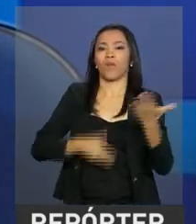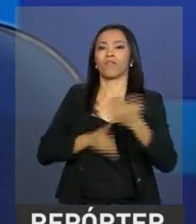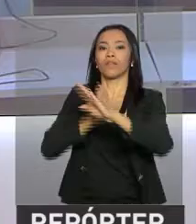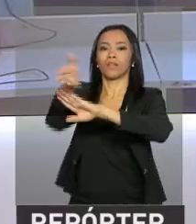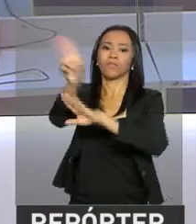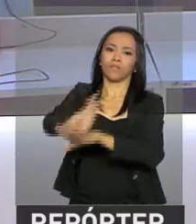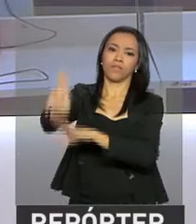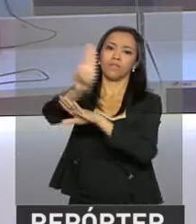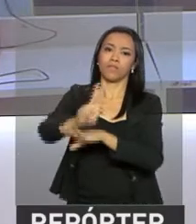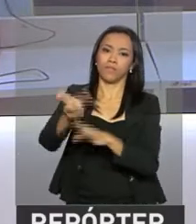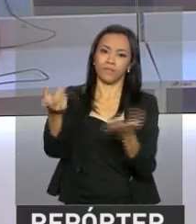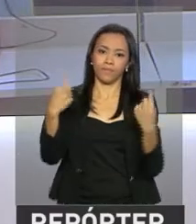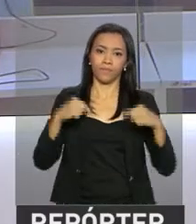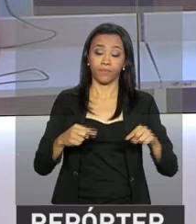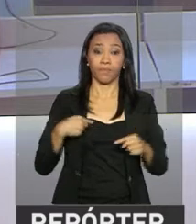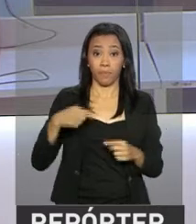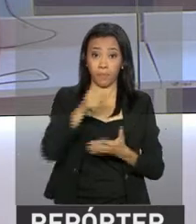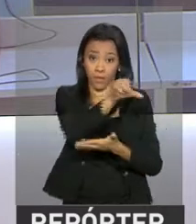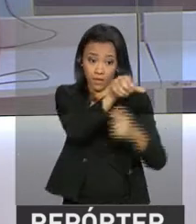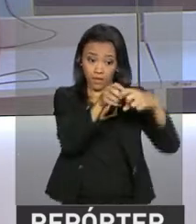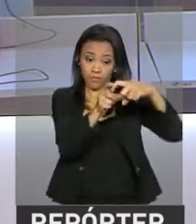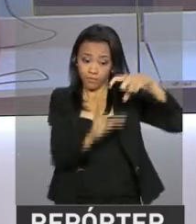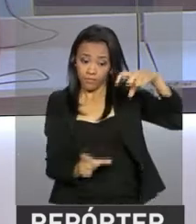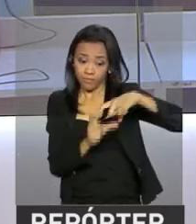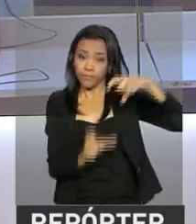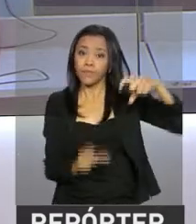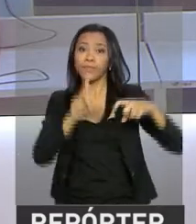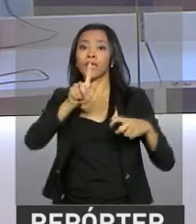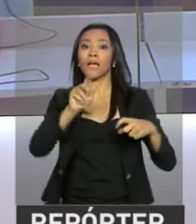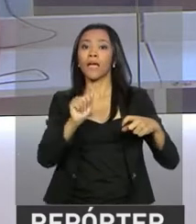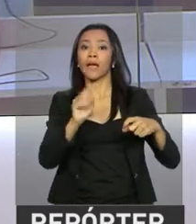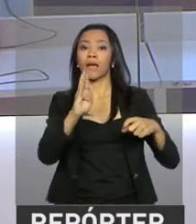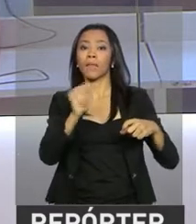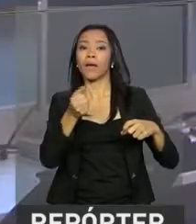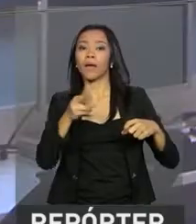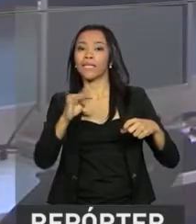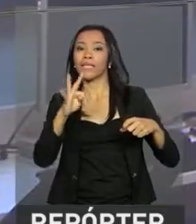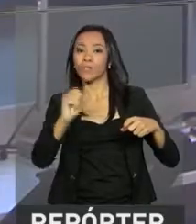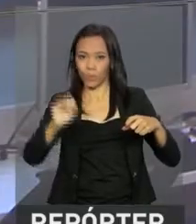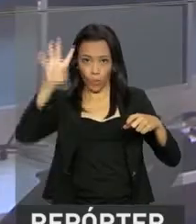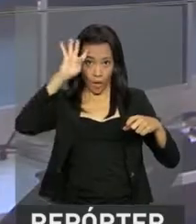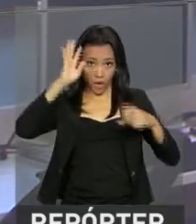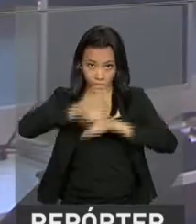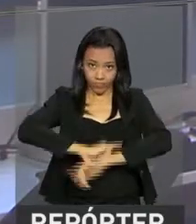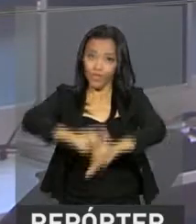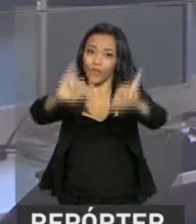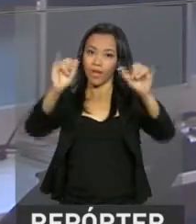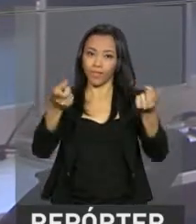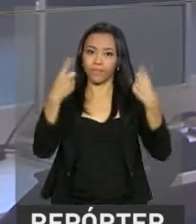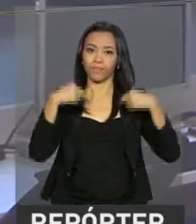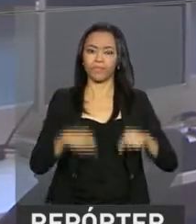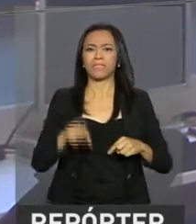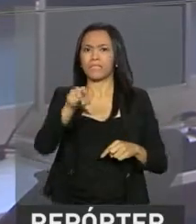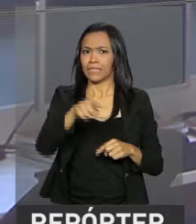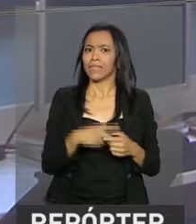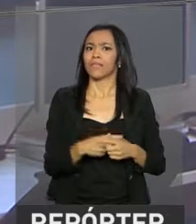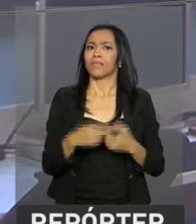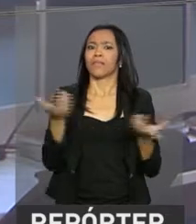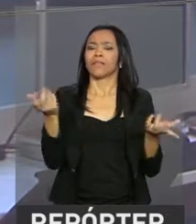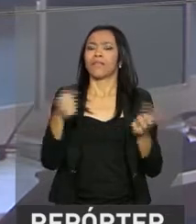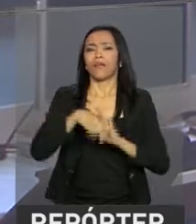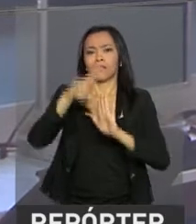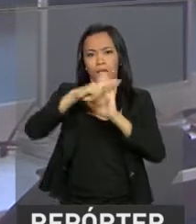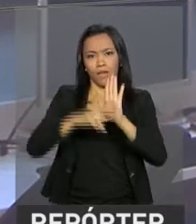Brasil. Os gabaritos das provas devem sair nesta quarta-feira. Um verdadeiro pente fino na Previdência